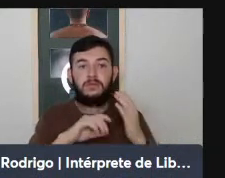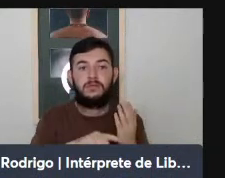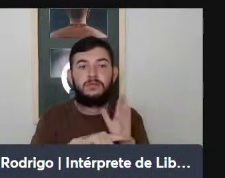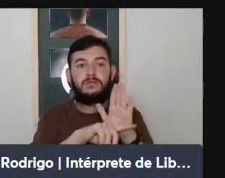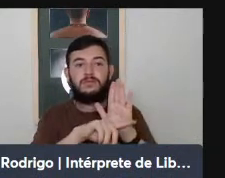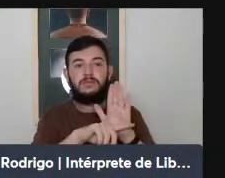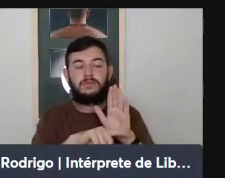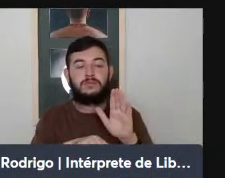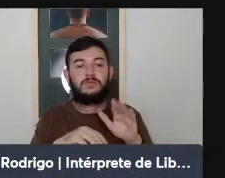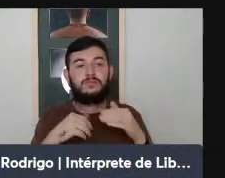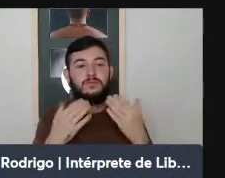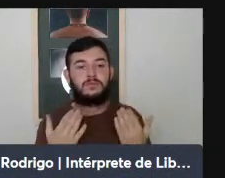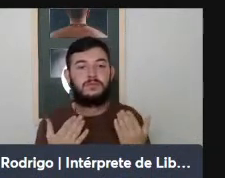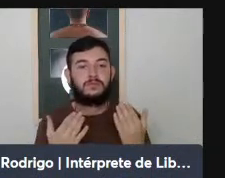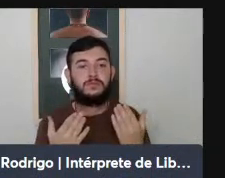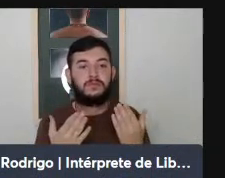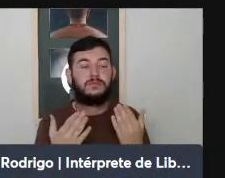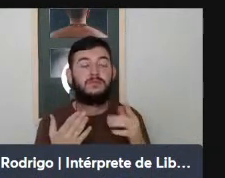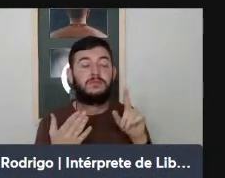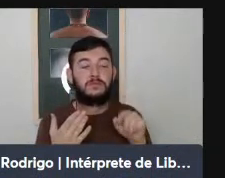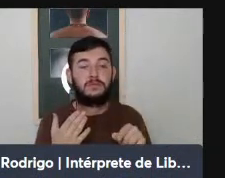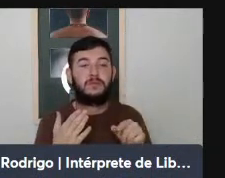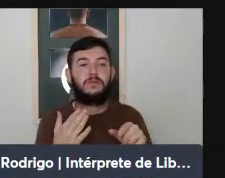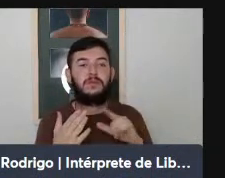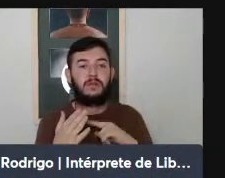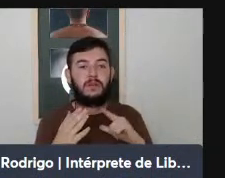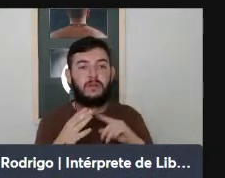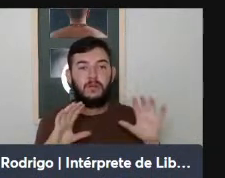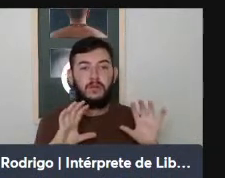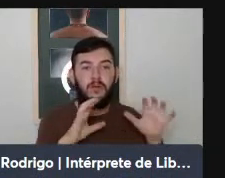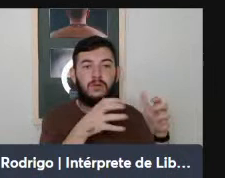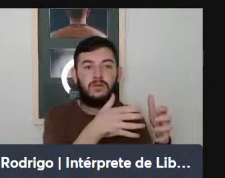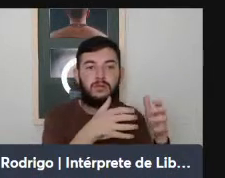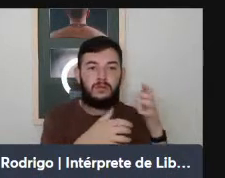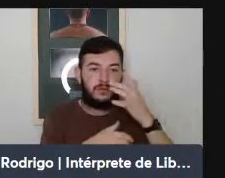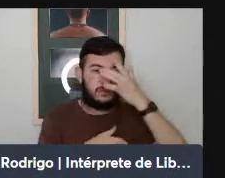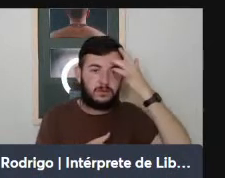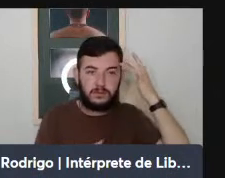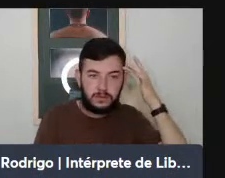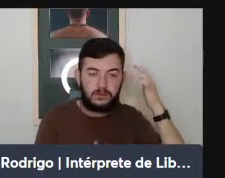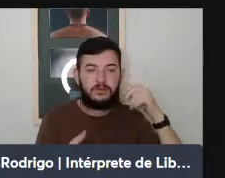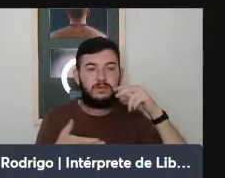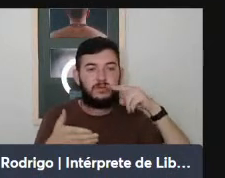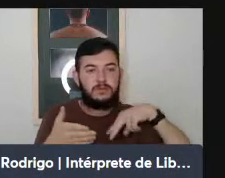Pressupõe uma comunidade de pessoas que vão ler